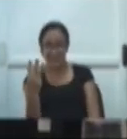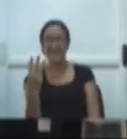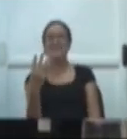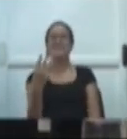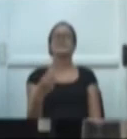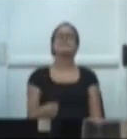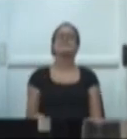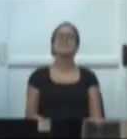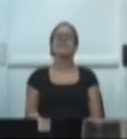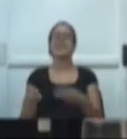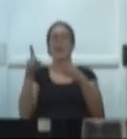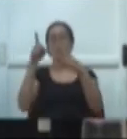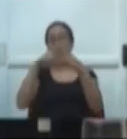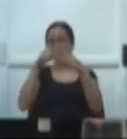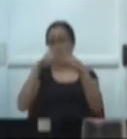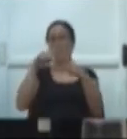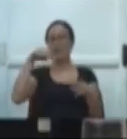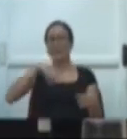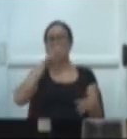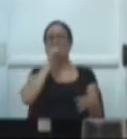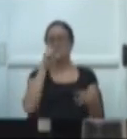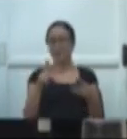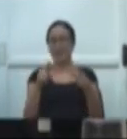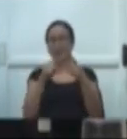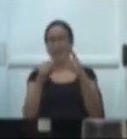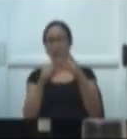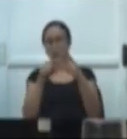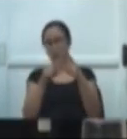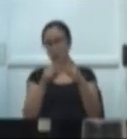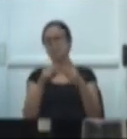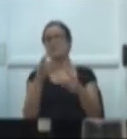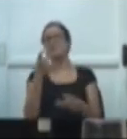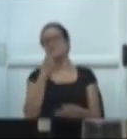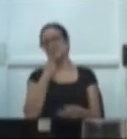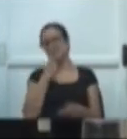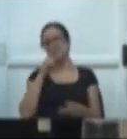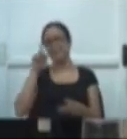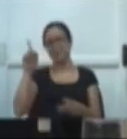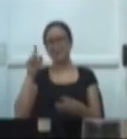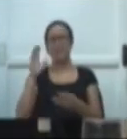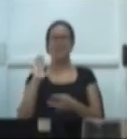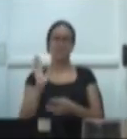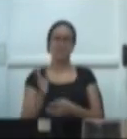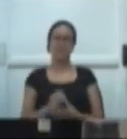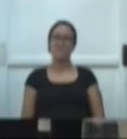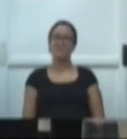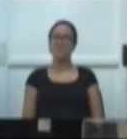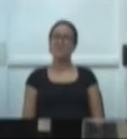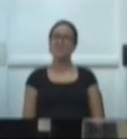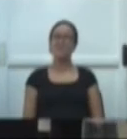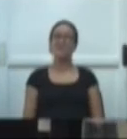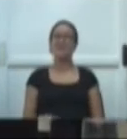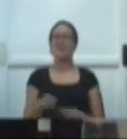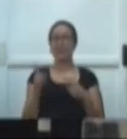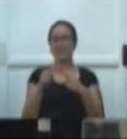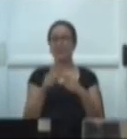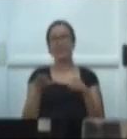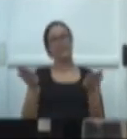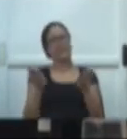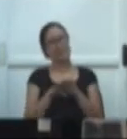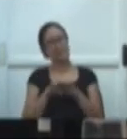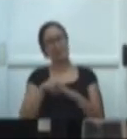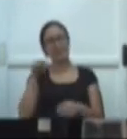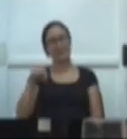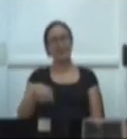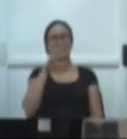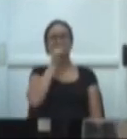nasceram em Campinas, por um dia foram registradas em Campinas, os demais dias todos da vida delas viveram em Limeira, né? São também limeirenses